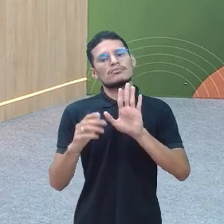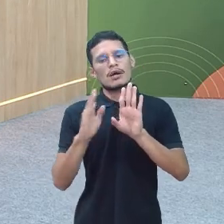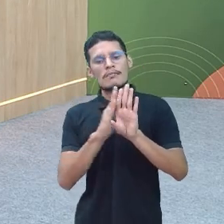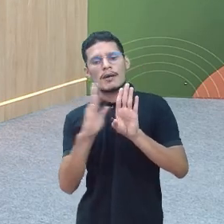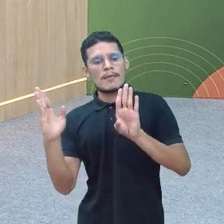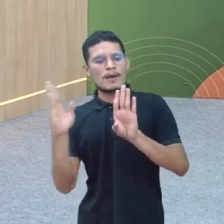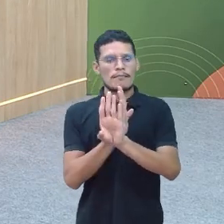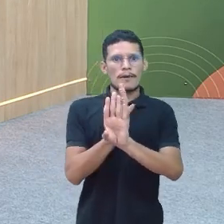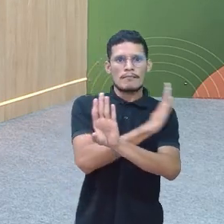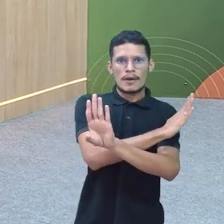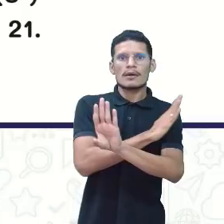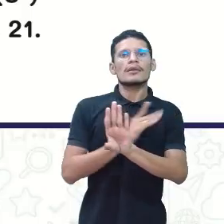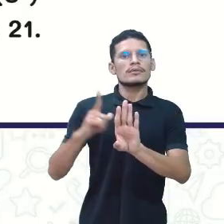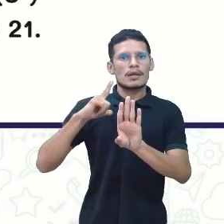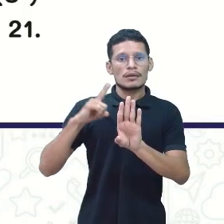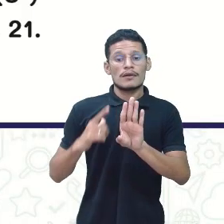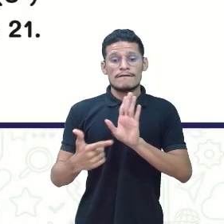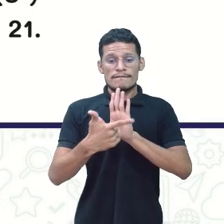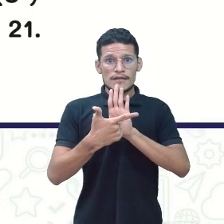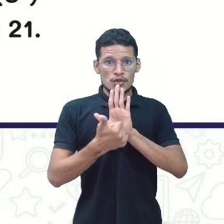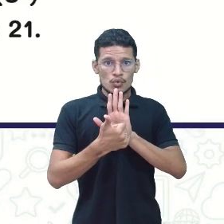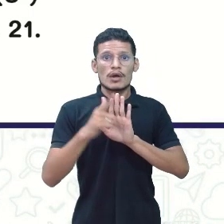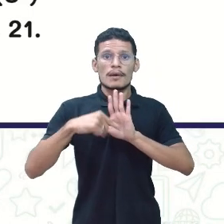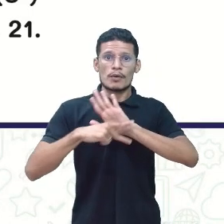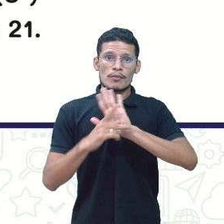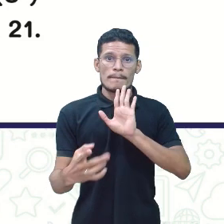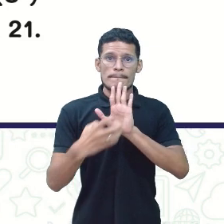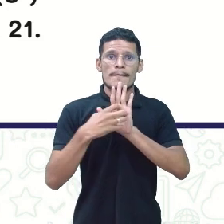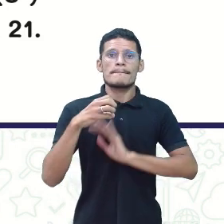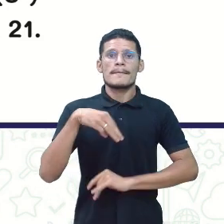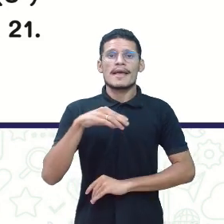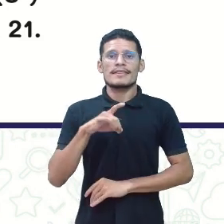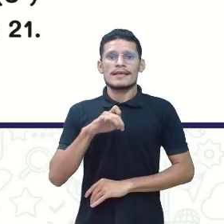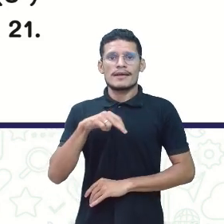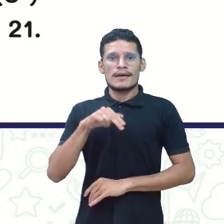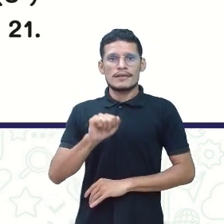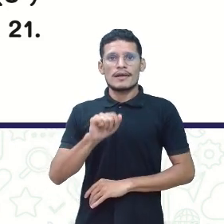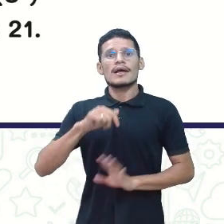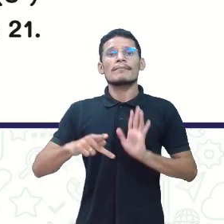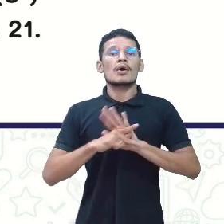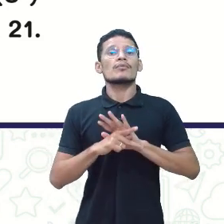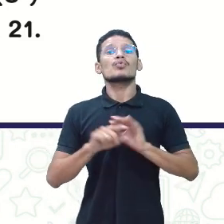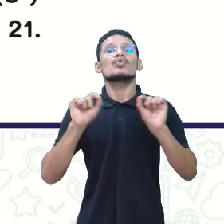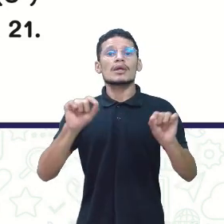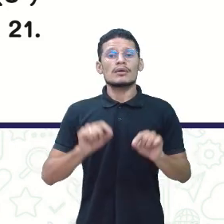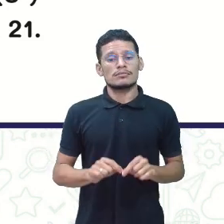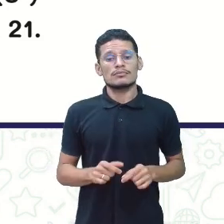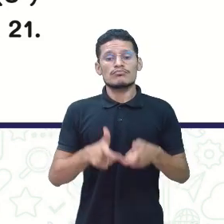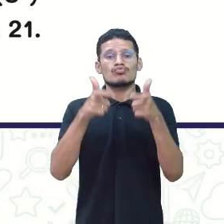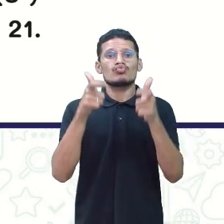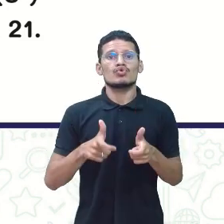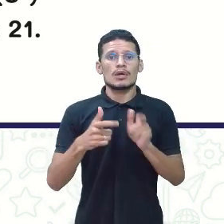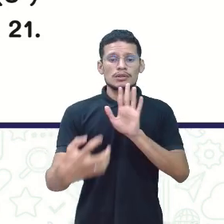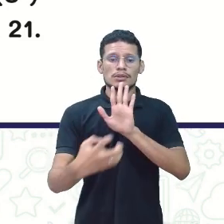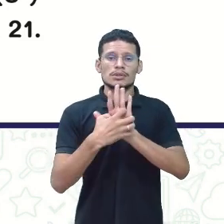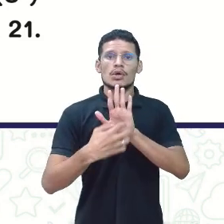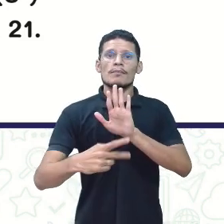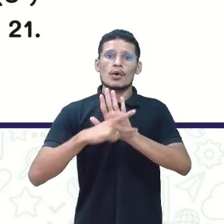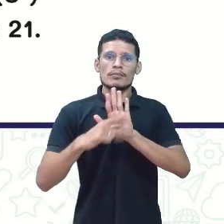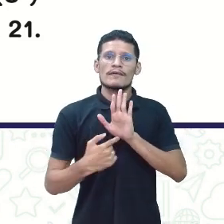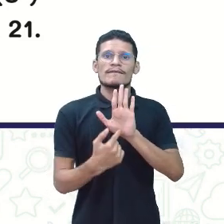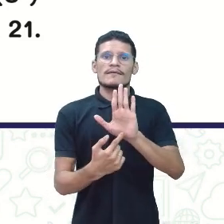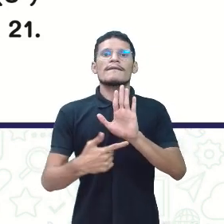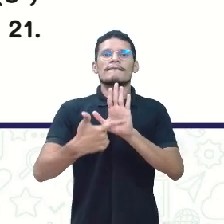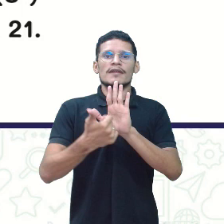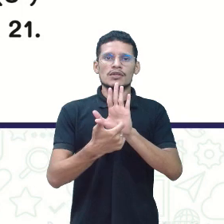tá? Então, 21 é a mediana porque é a quantidade de vezes, a posição central que ele aparece,